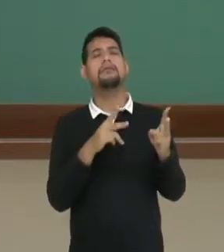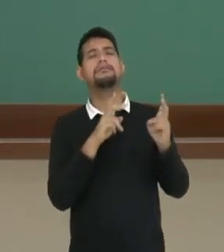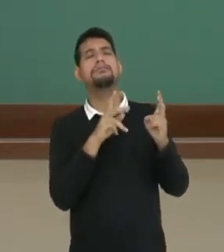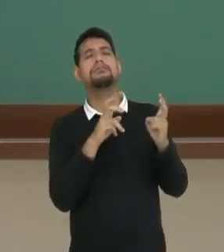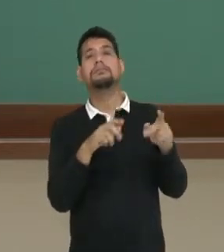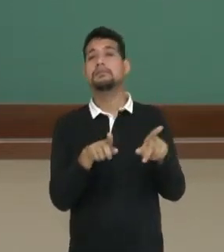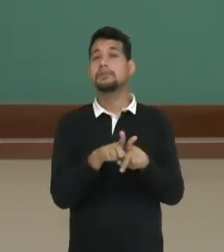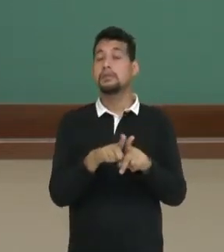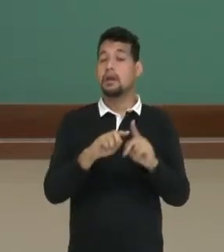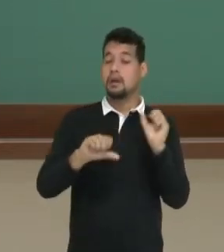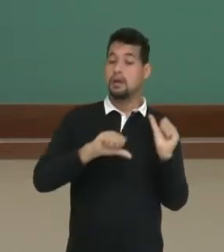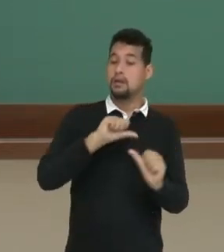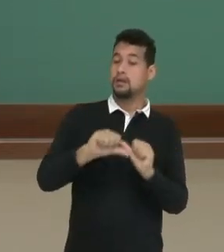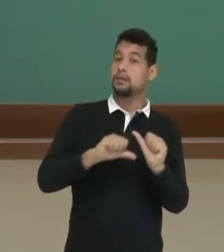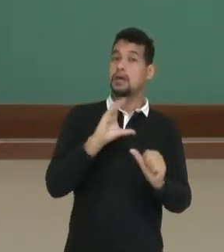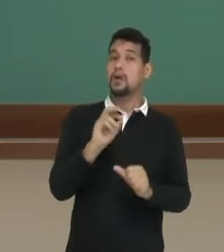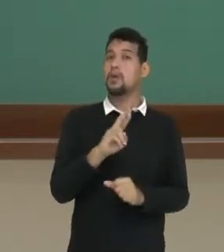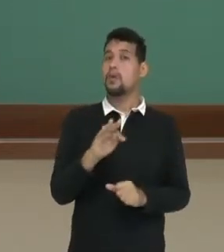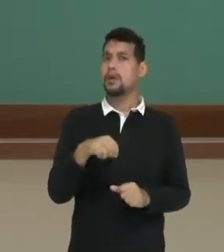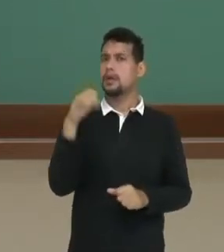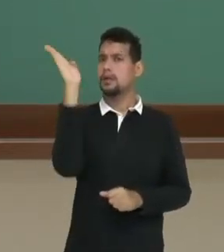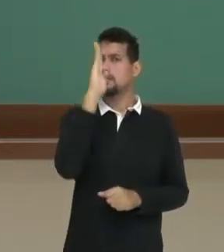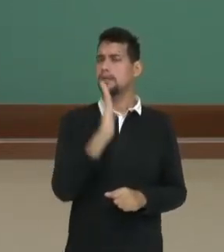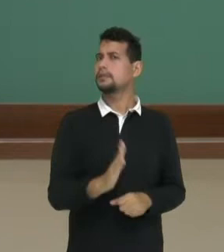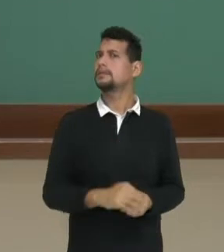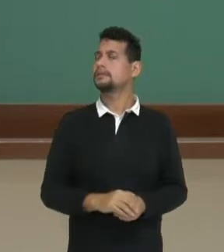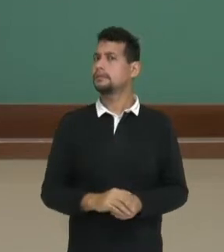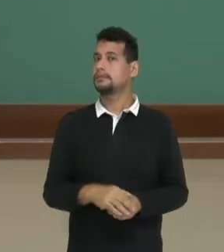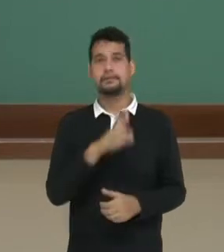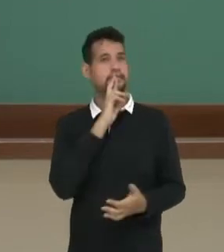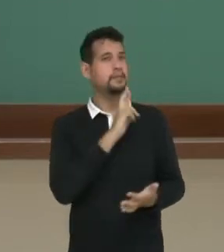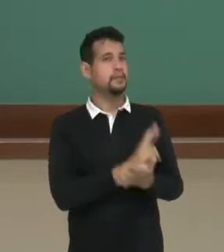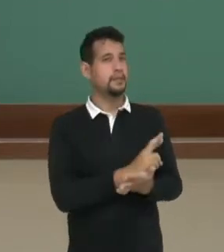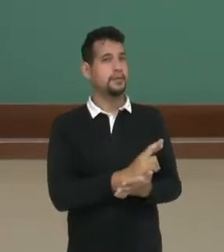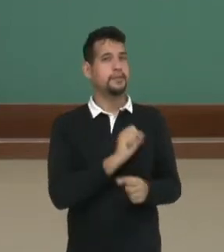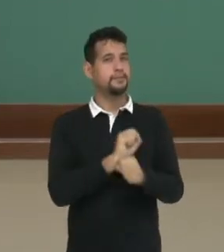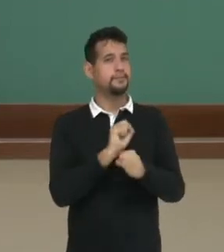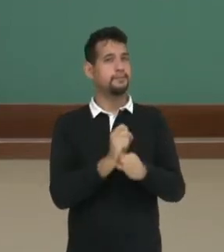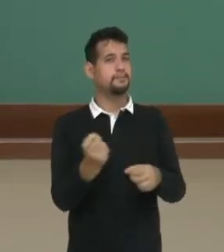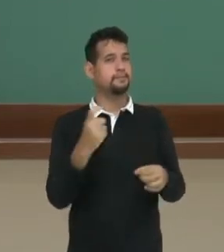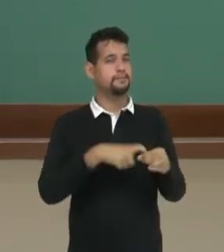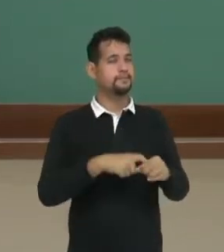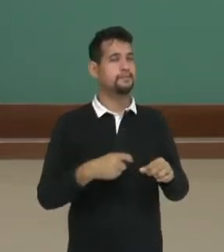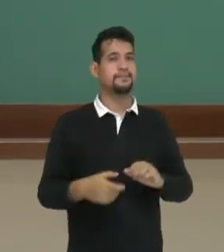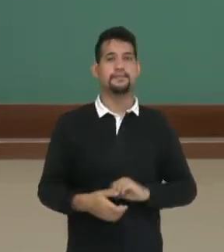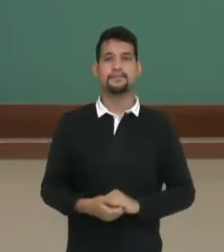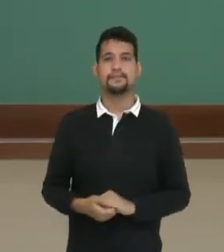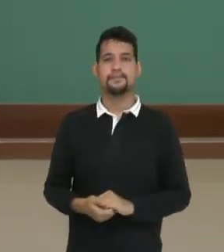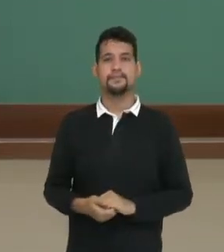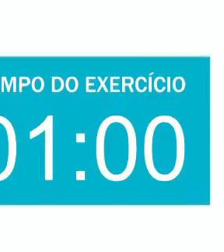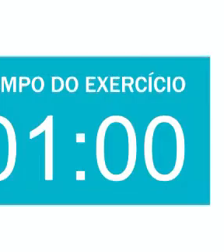expectativas para a mudança da corte para o Brasil? Responda e a gente faz a correção juntos.